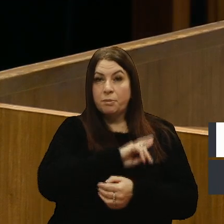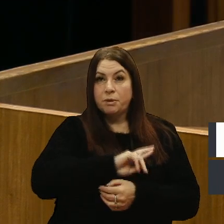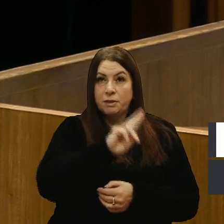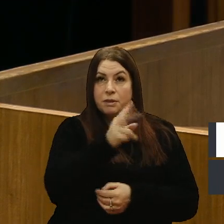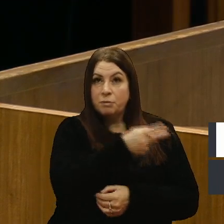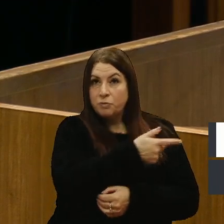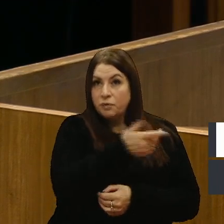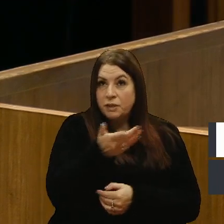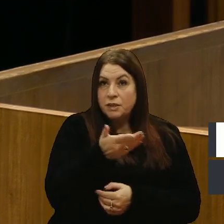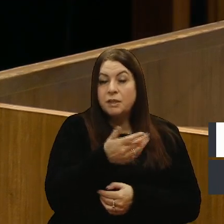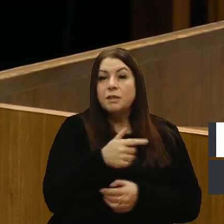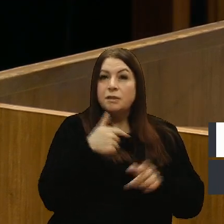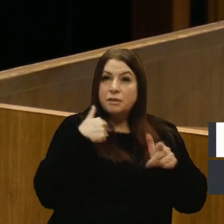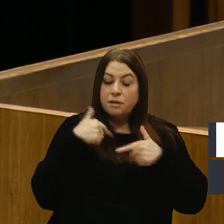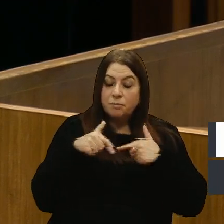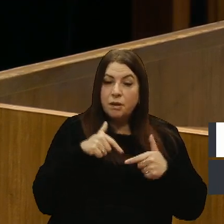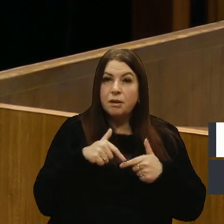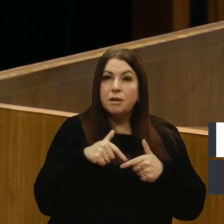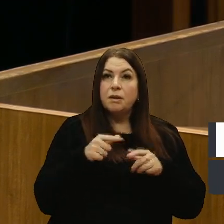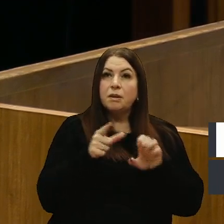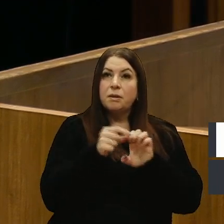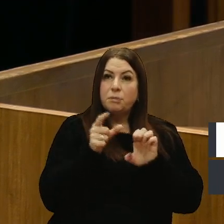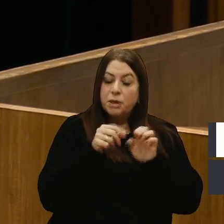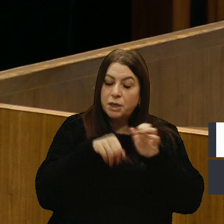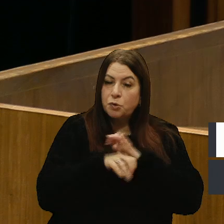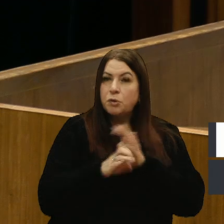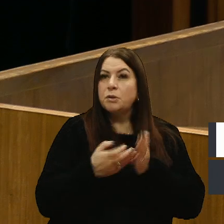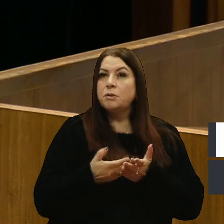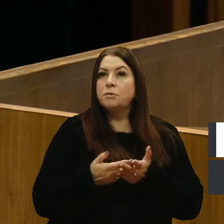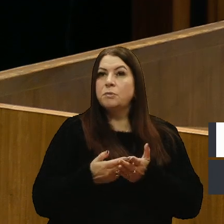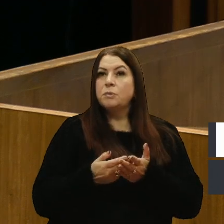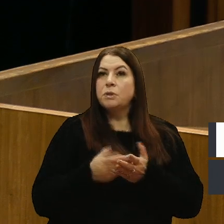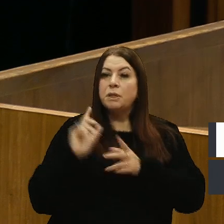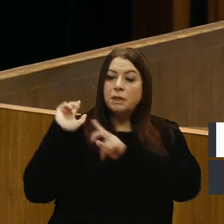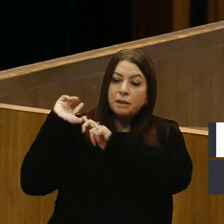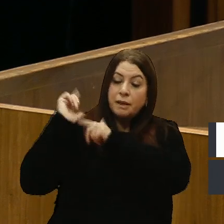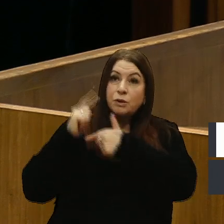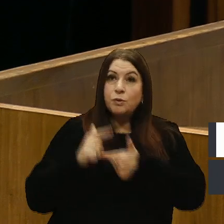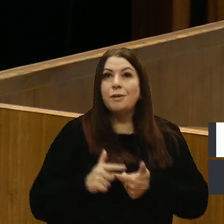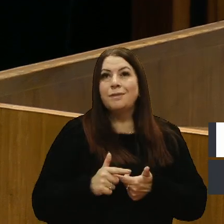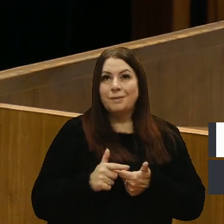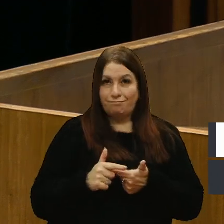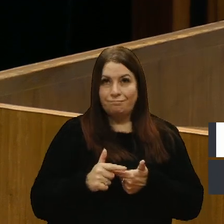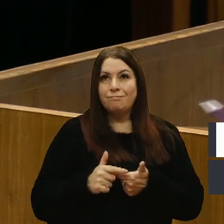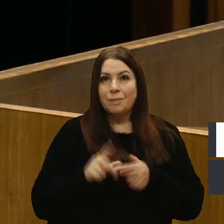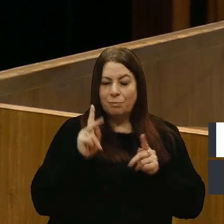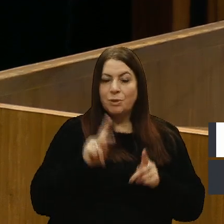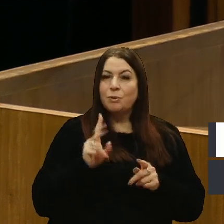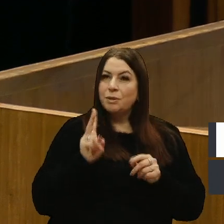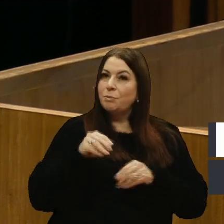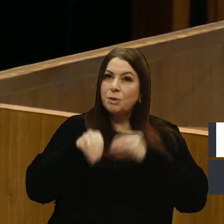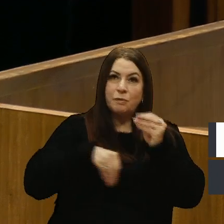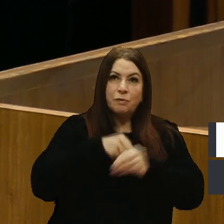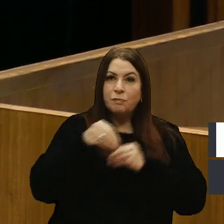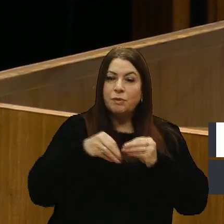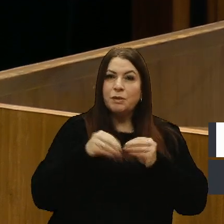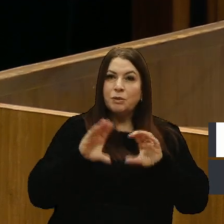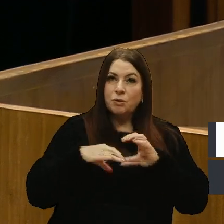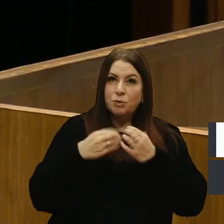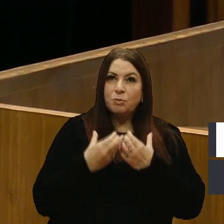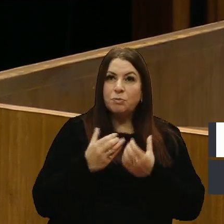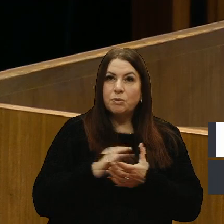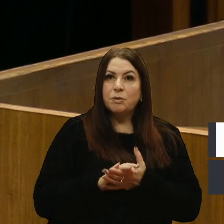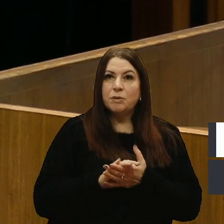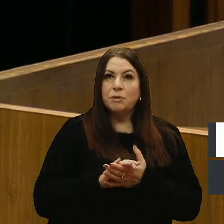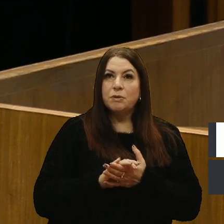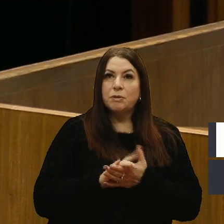por vocês, trabalho, empreendedorismo, tradicionalismo, alguém que sempre se envolveu com a comunidade,